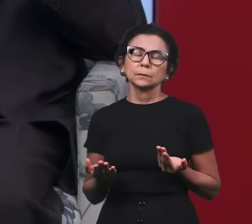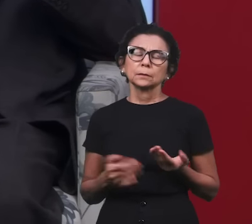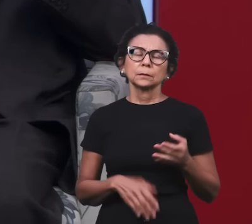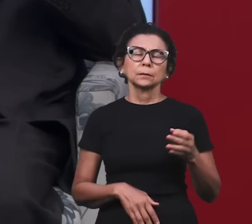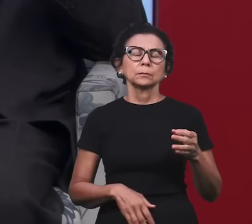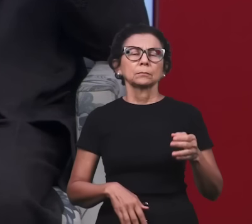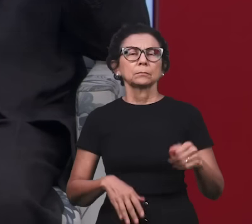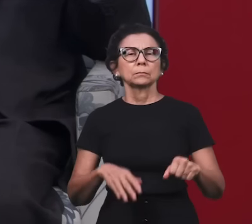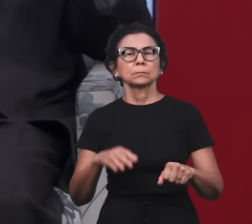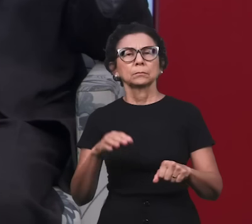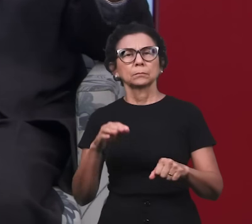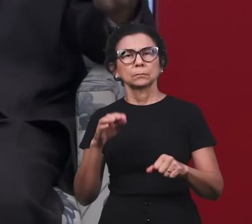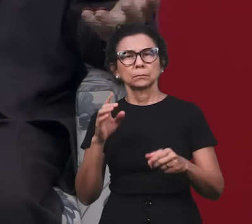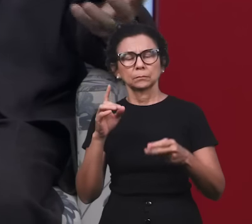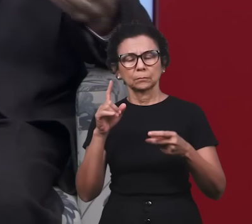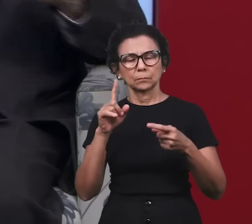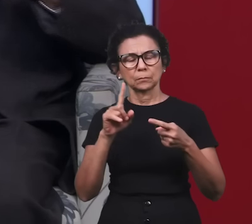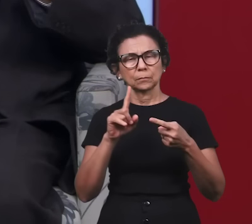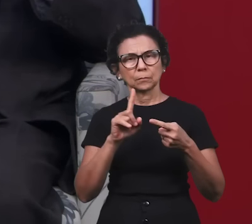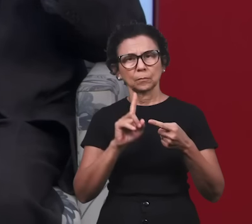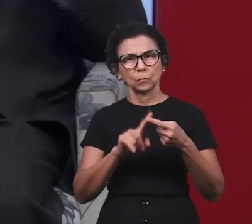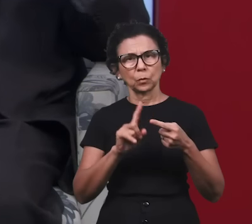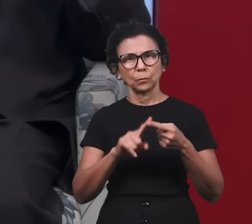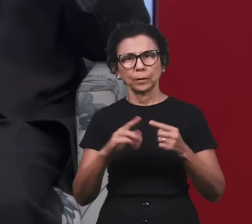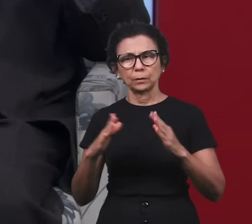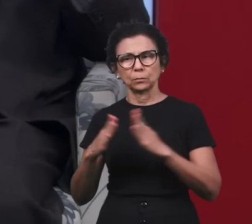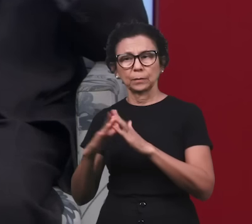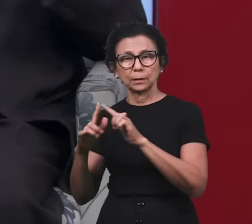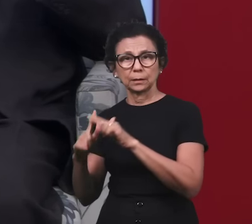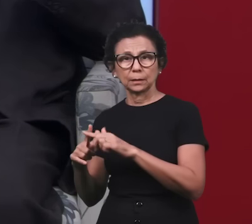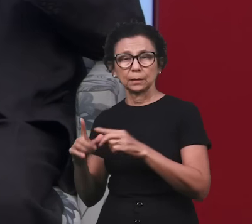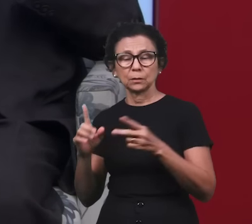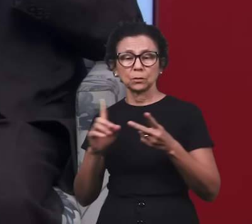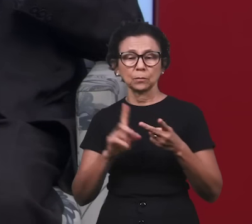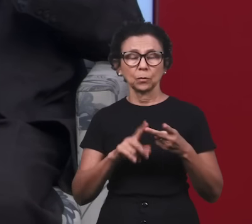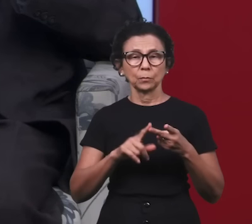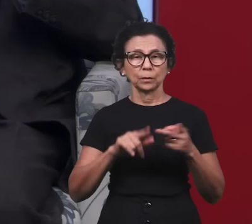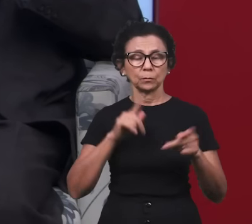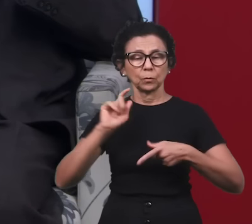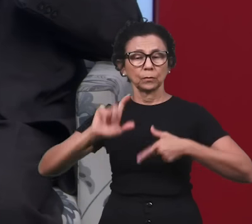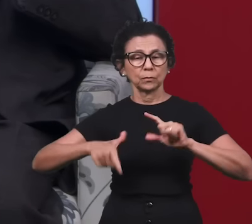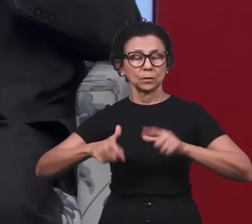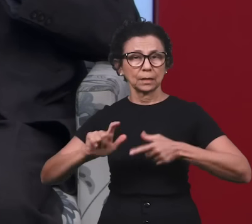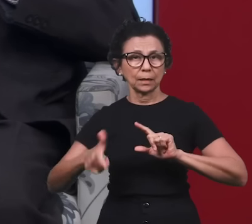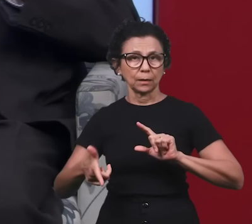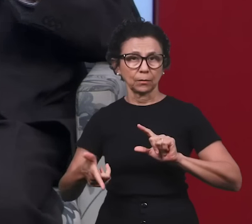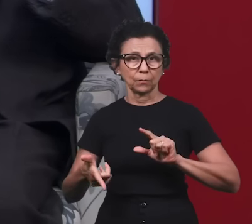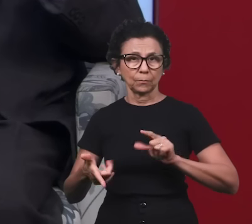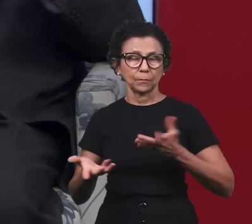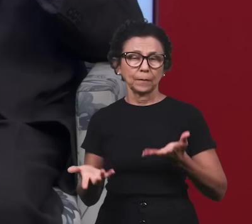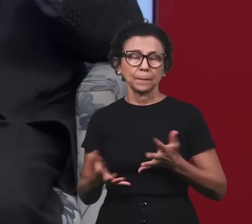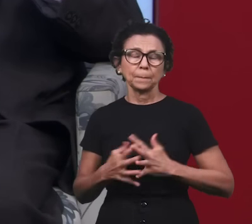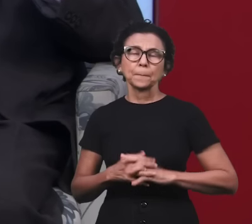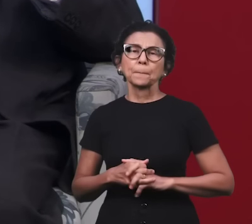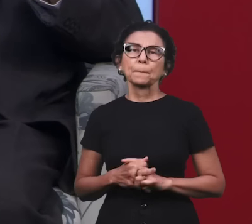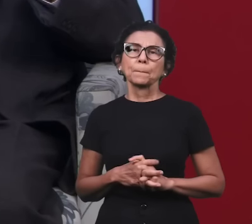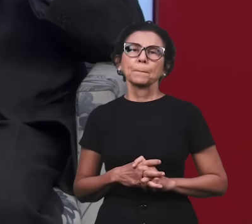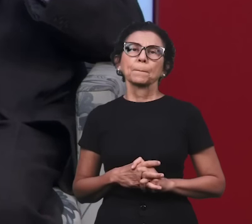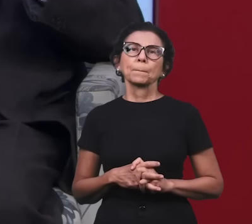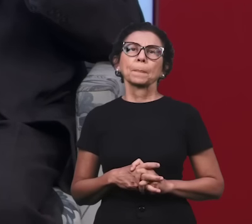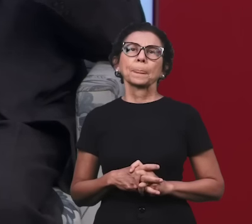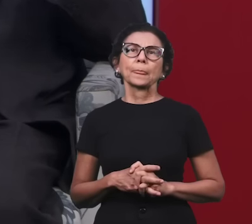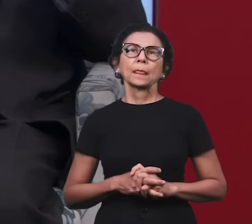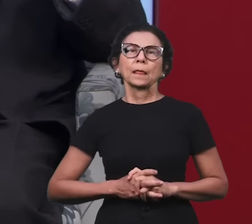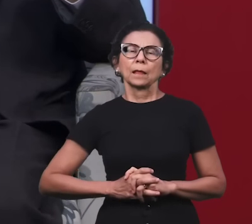dois momentos, um momento para Israel e um momento para a Igreja. E agora nós vamos entrar num capítulo só,